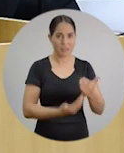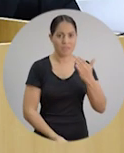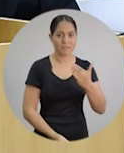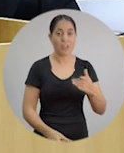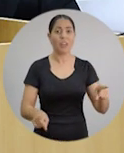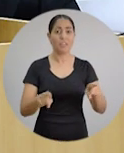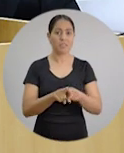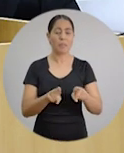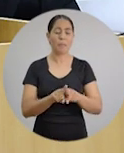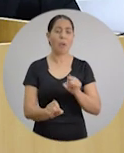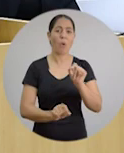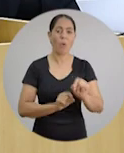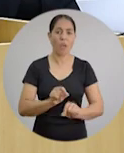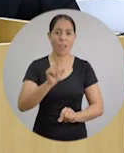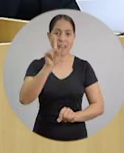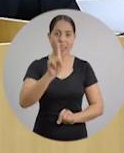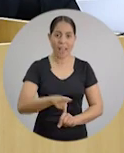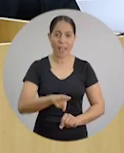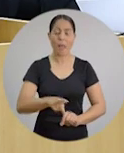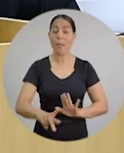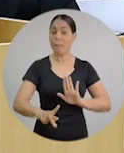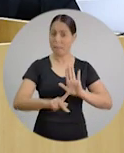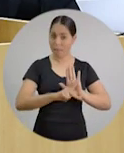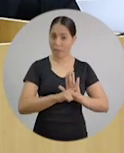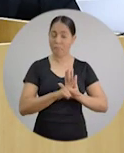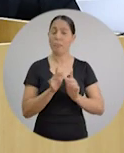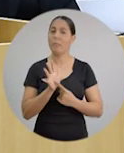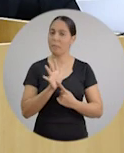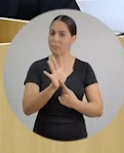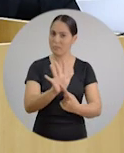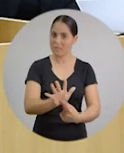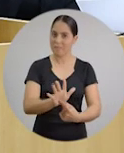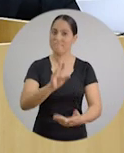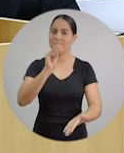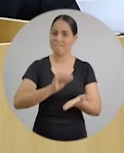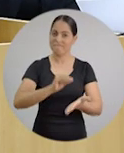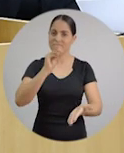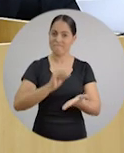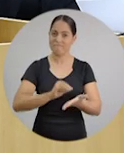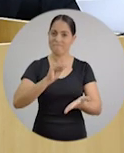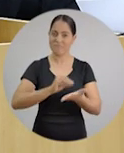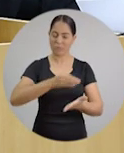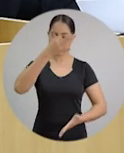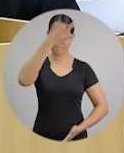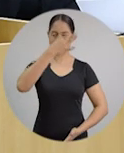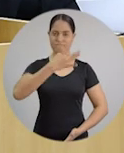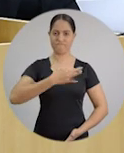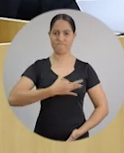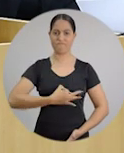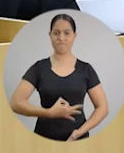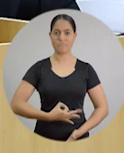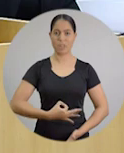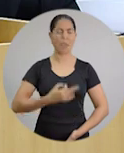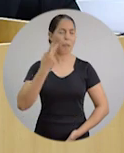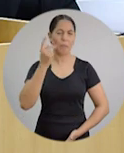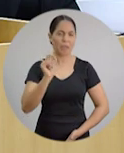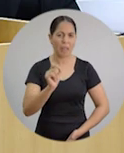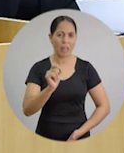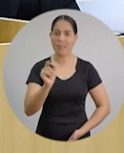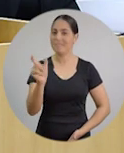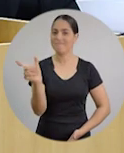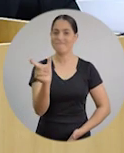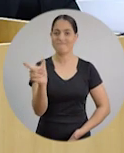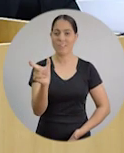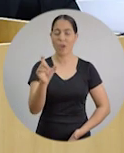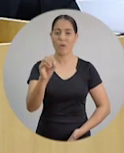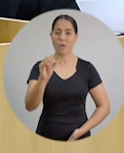Interamericana de Belém do Pará, constitui um fator apto a demonstrar a ausência de idoneidade moral